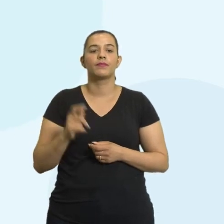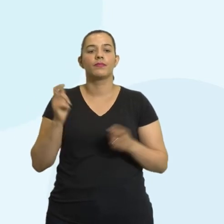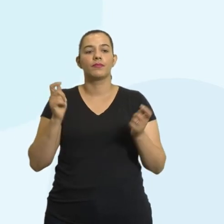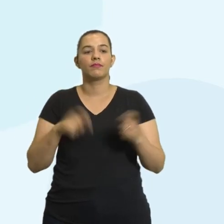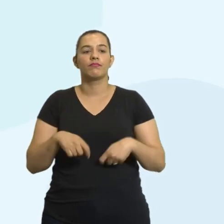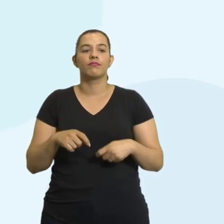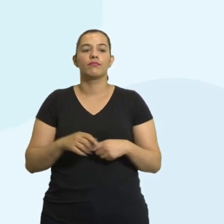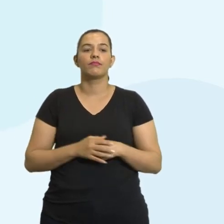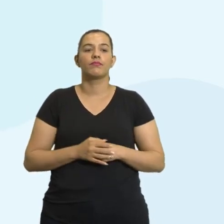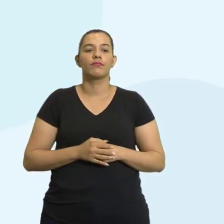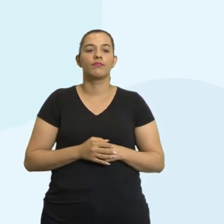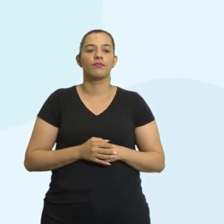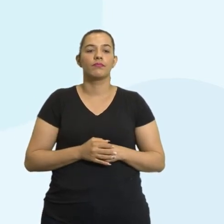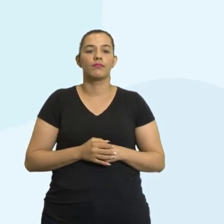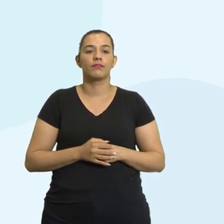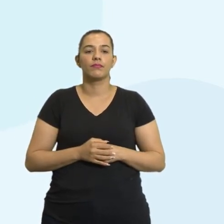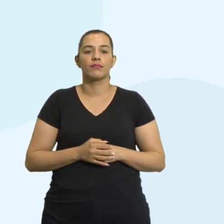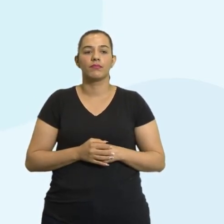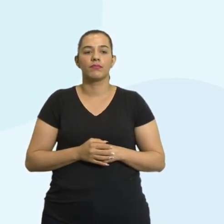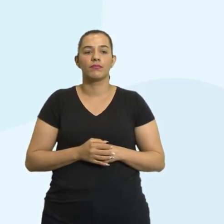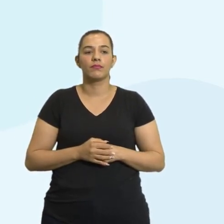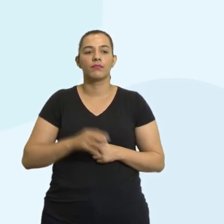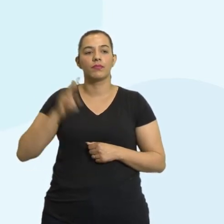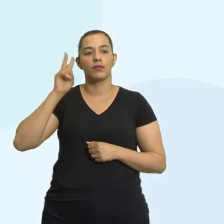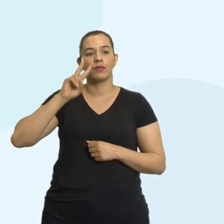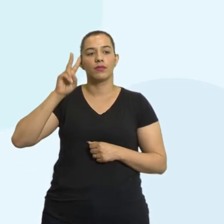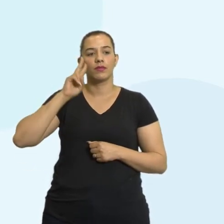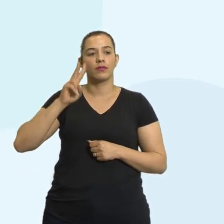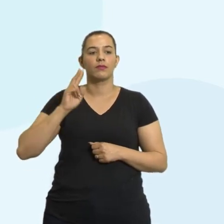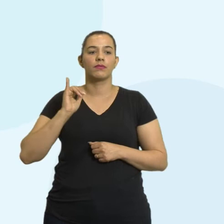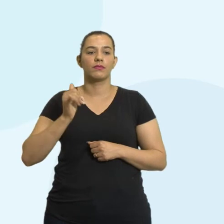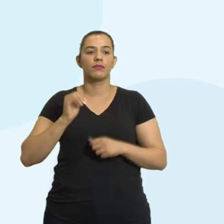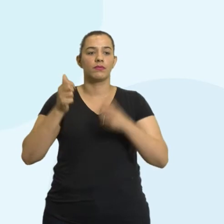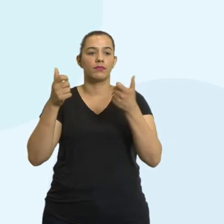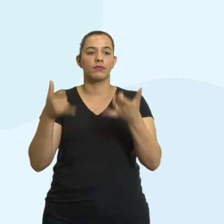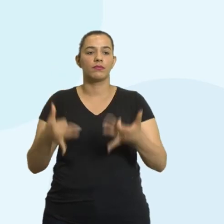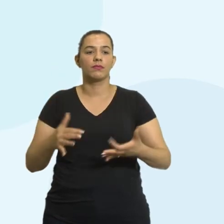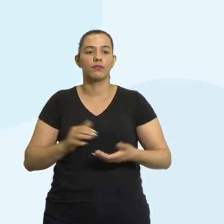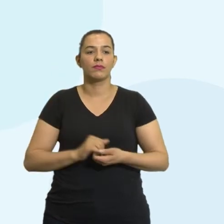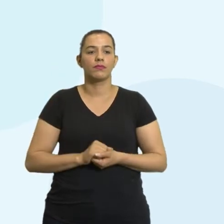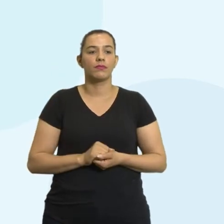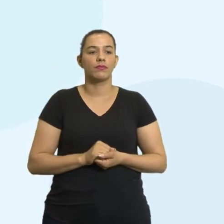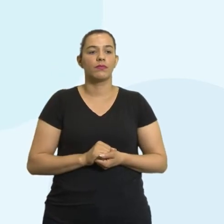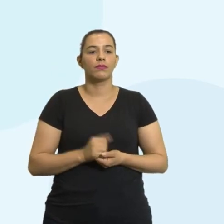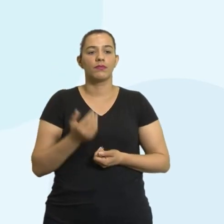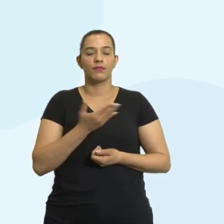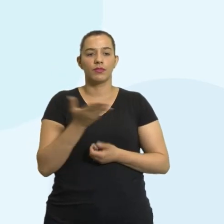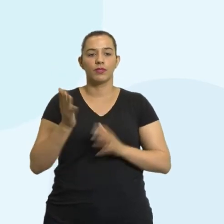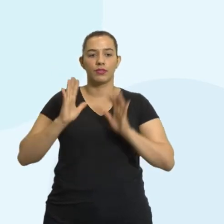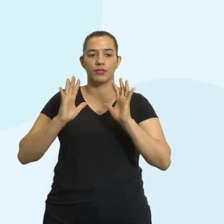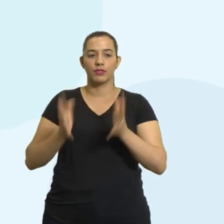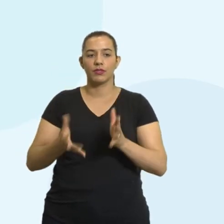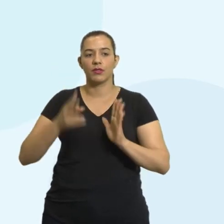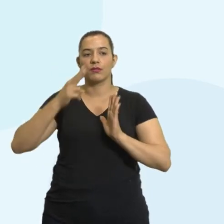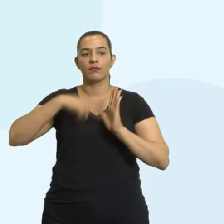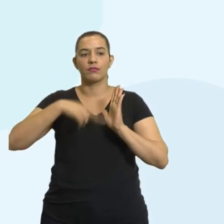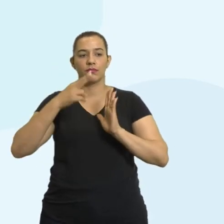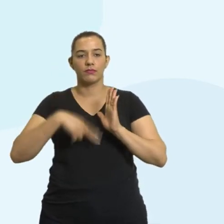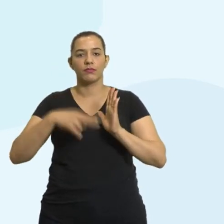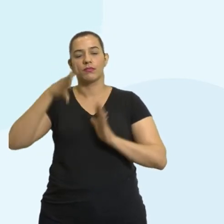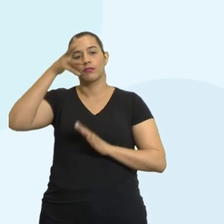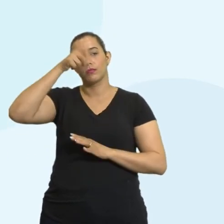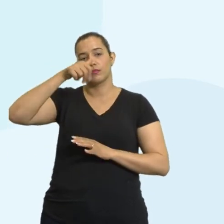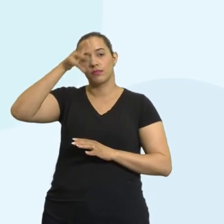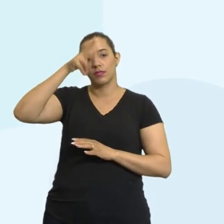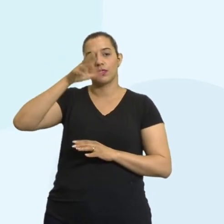são caracterizados nas histórias. Já tinha lido essa. Você já leu, ou vocês já leram, O Galo